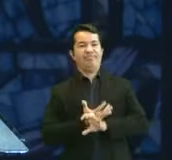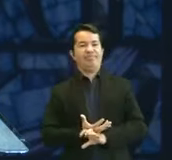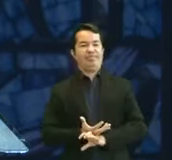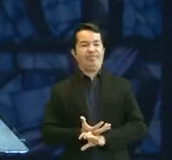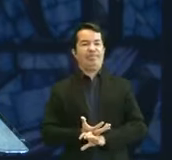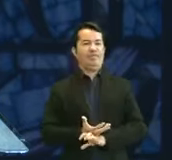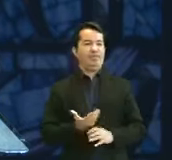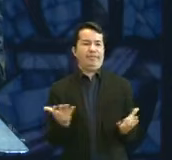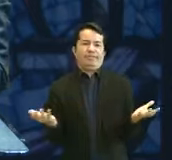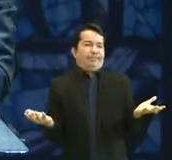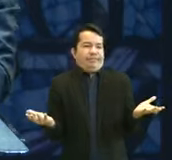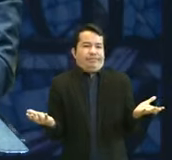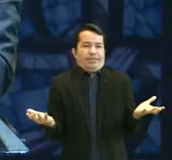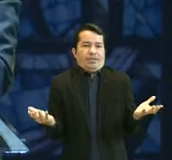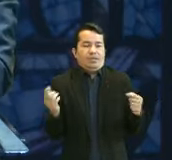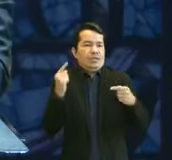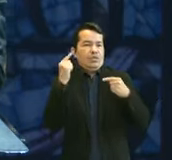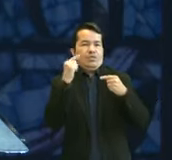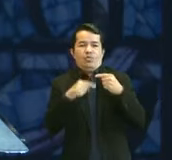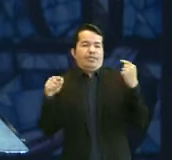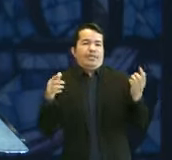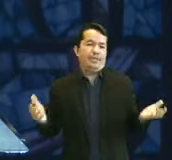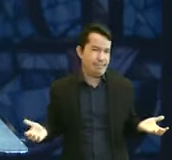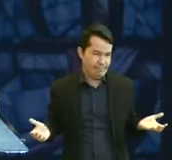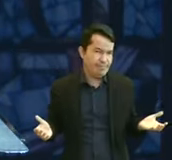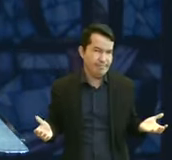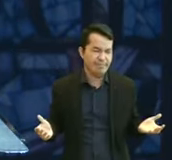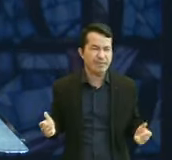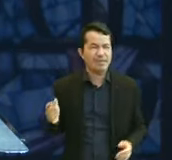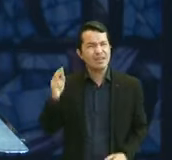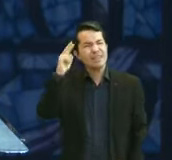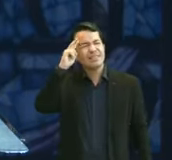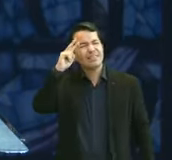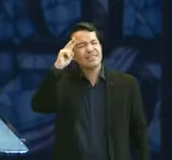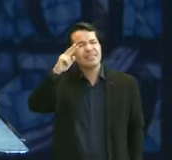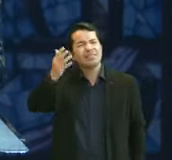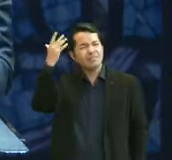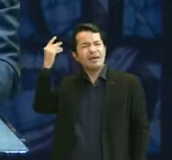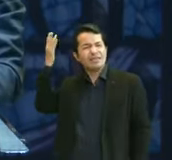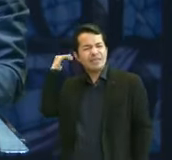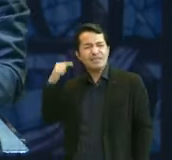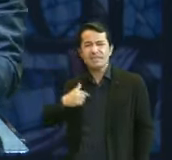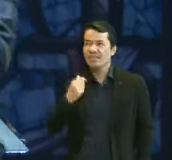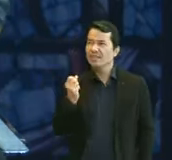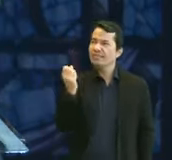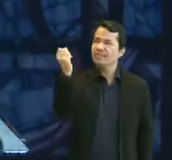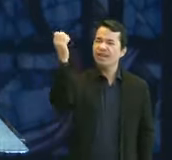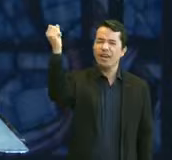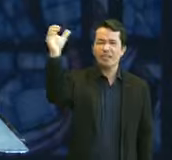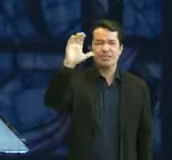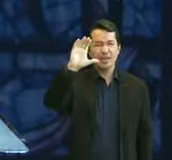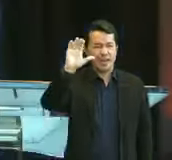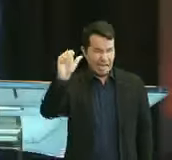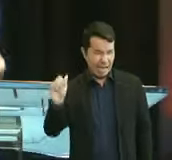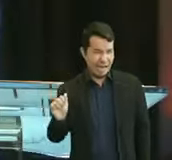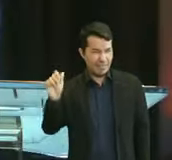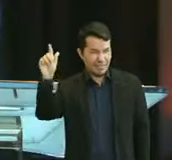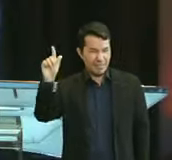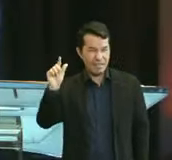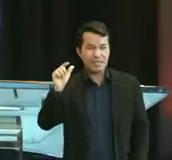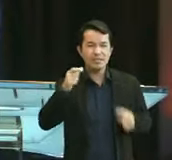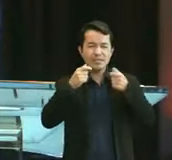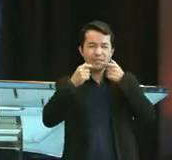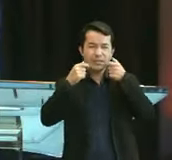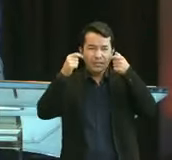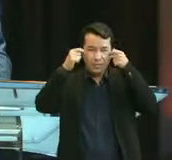vou me esquecer de uma viagem que eu fiz para Moçambique. E quando cheguei em determinada cidade,